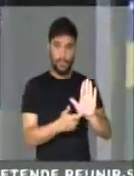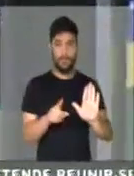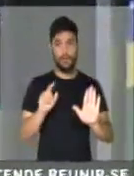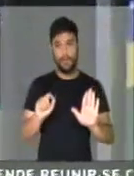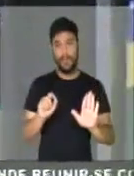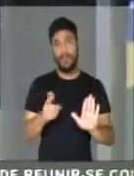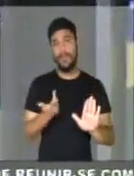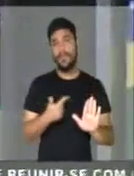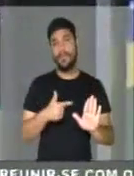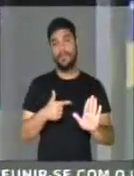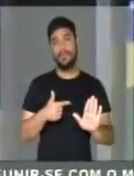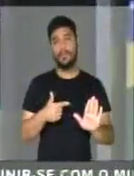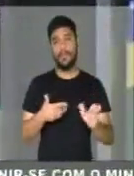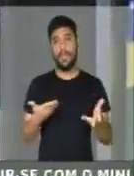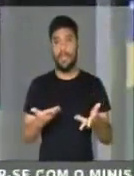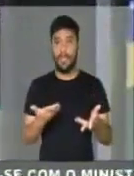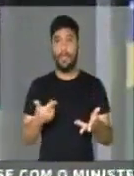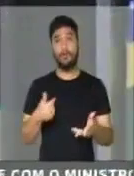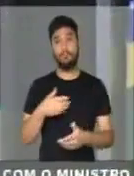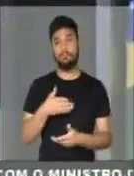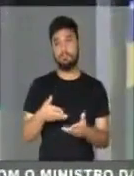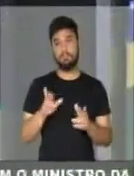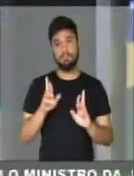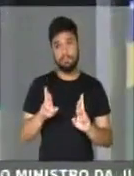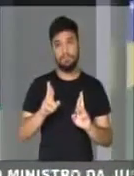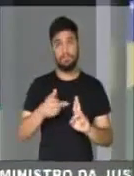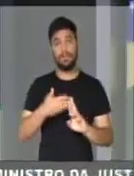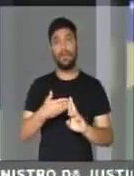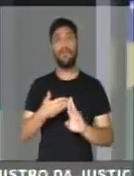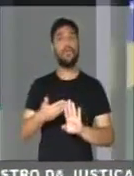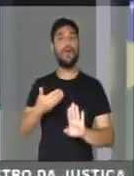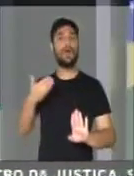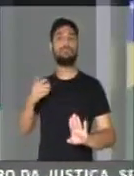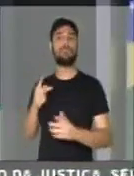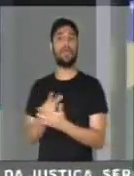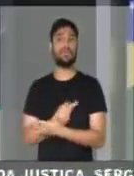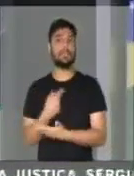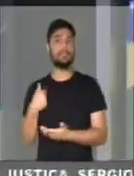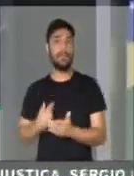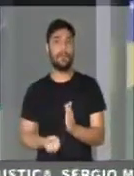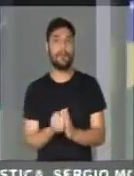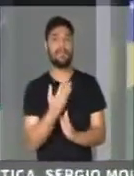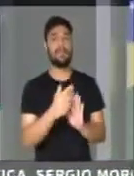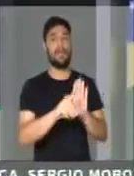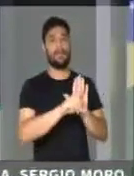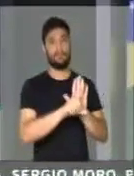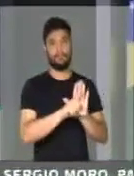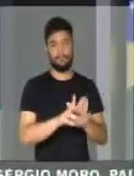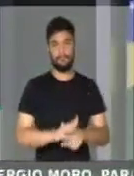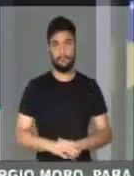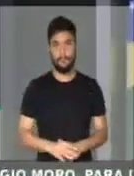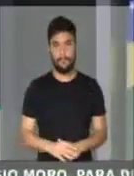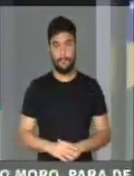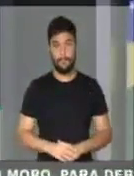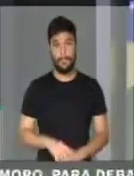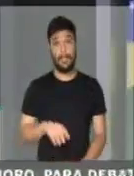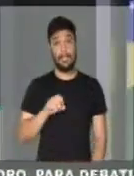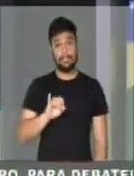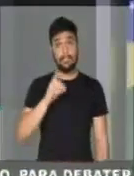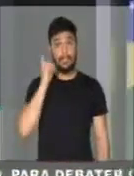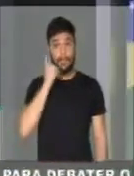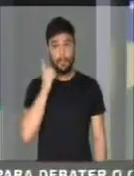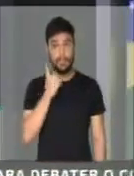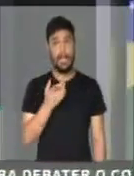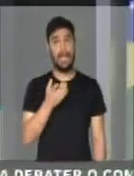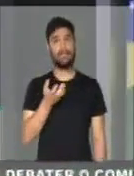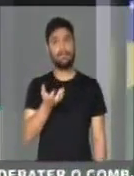proposição, cabendo particular preliminarmente resgatar breve histórico dos fatos que levaram à elaboração do PL referência. Então,